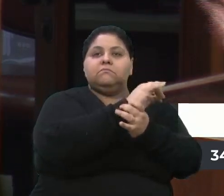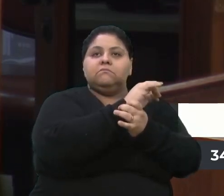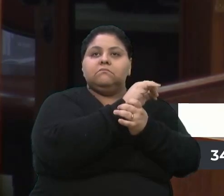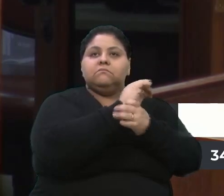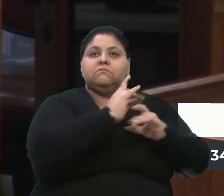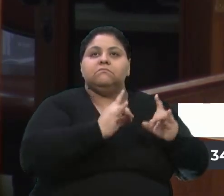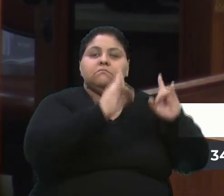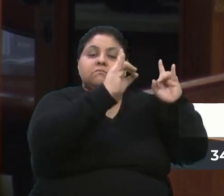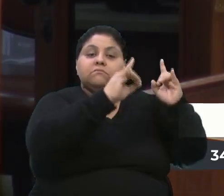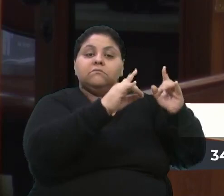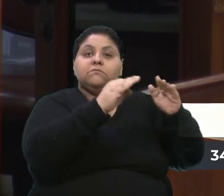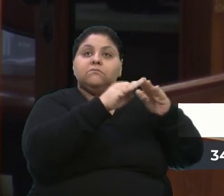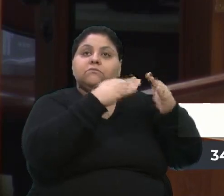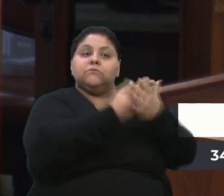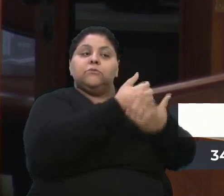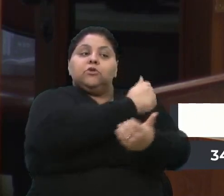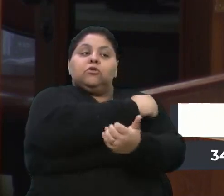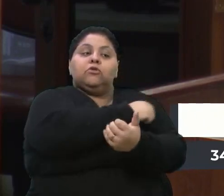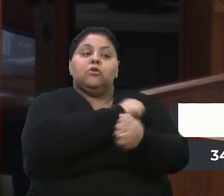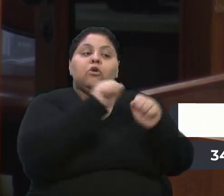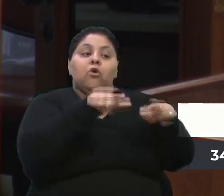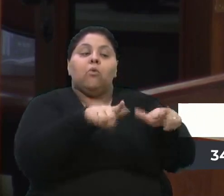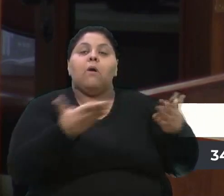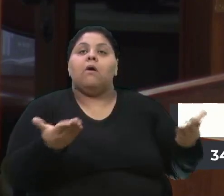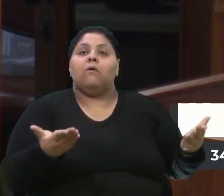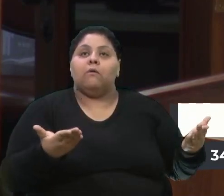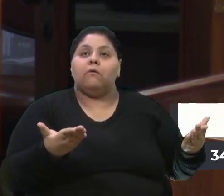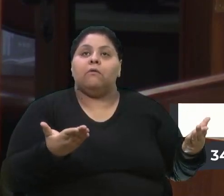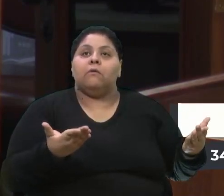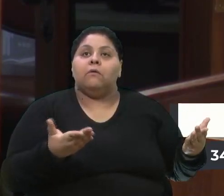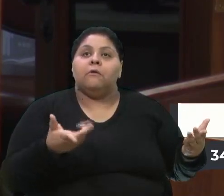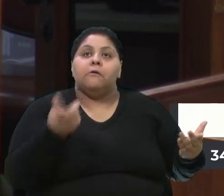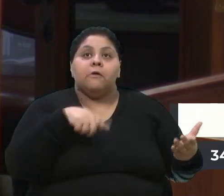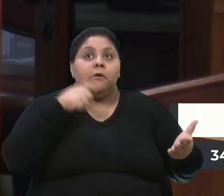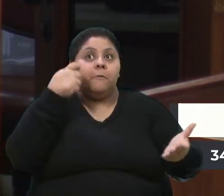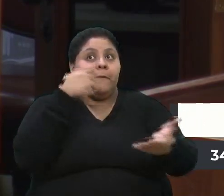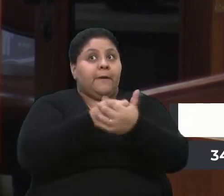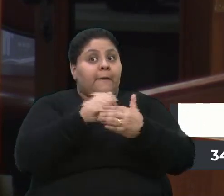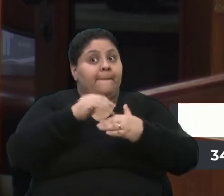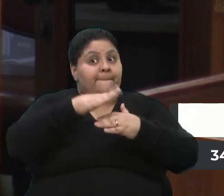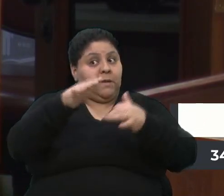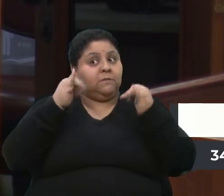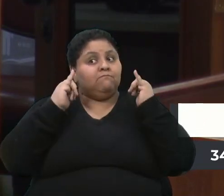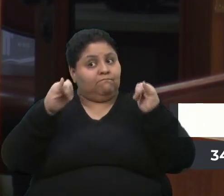esses estudantes estudarão, teremos que pagar mais transporte escolar?